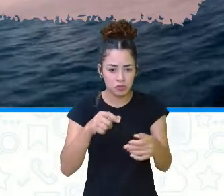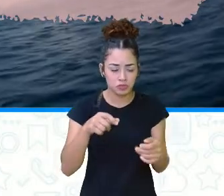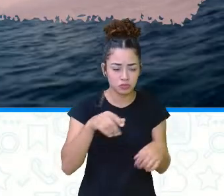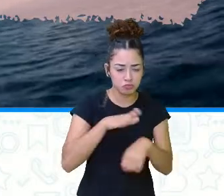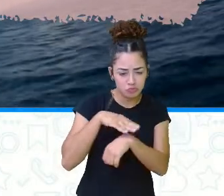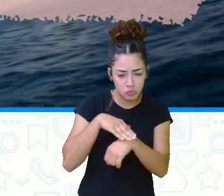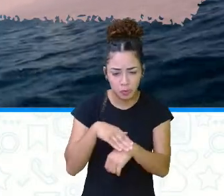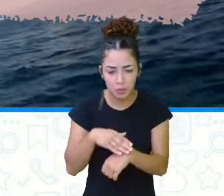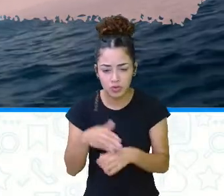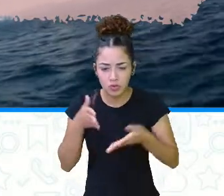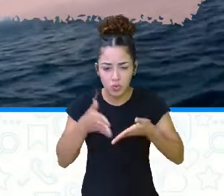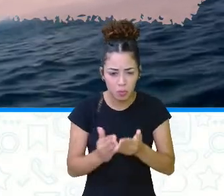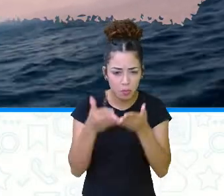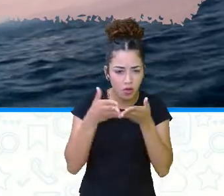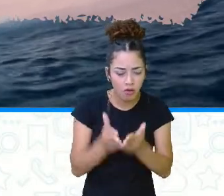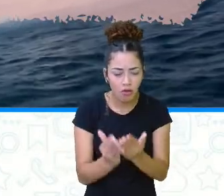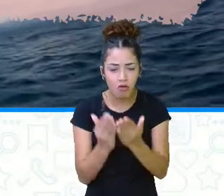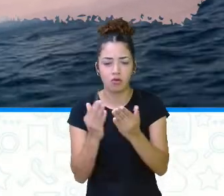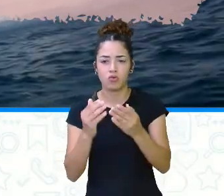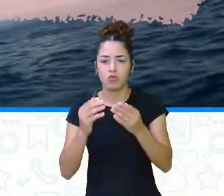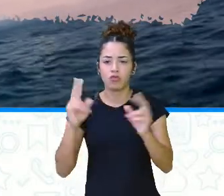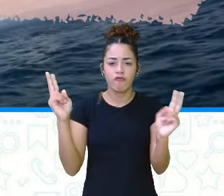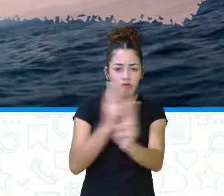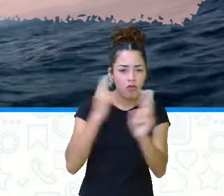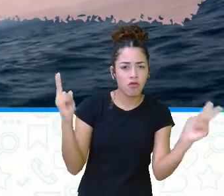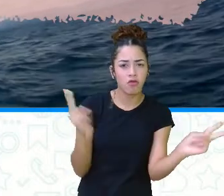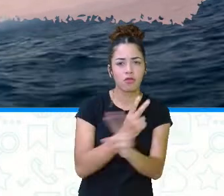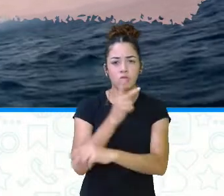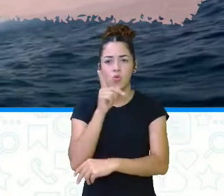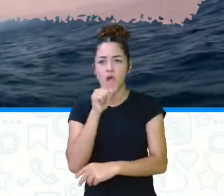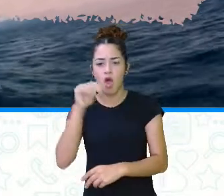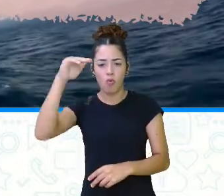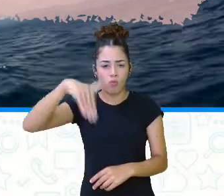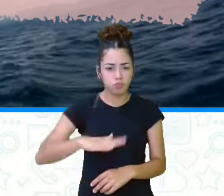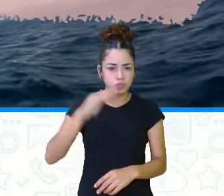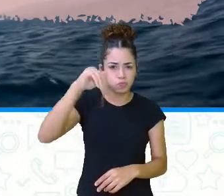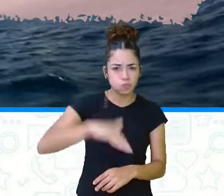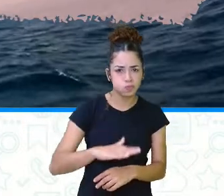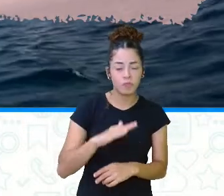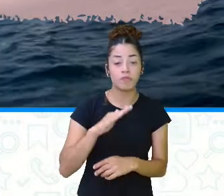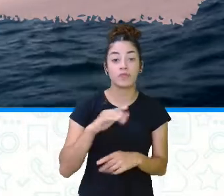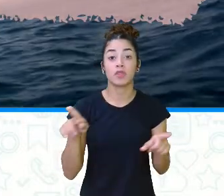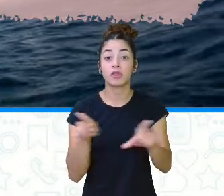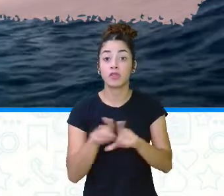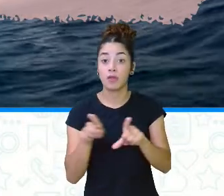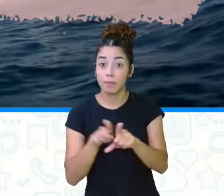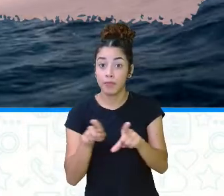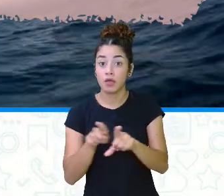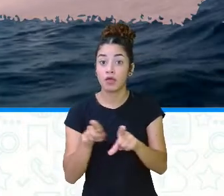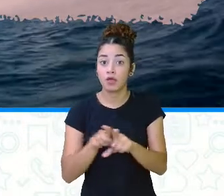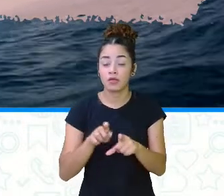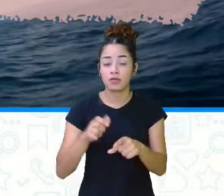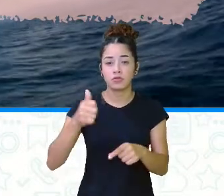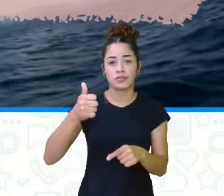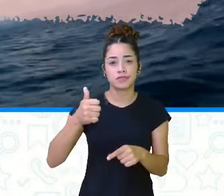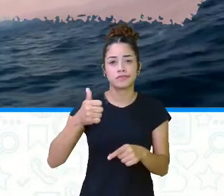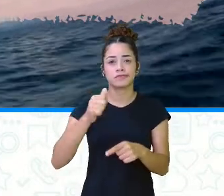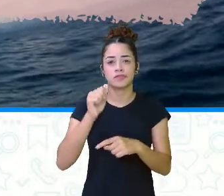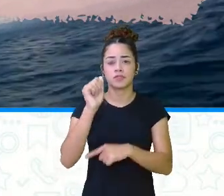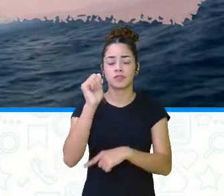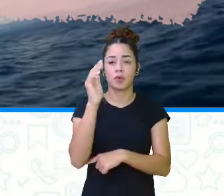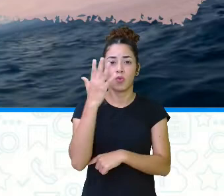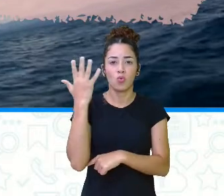do barco, como o rumo, como o vento, a maré. Também realizar os ajustes da regulagem do